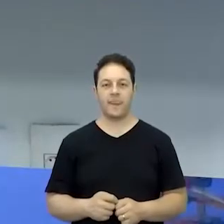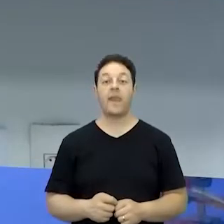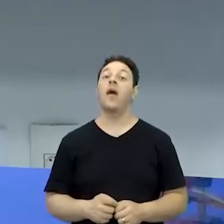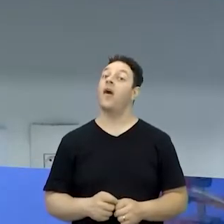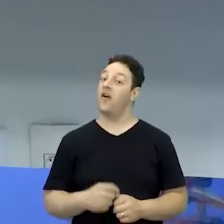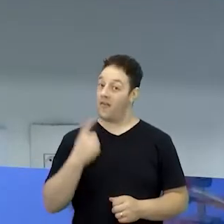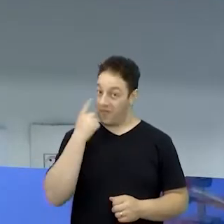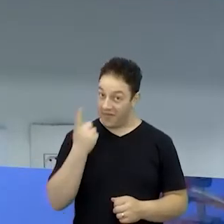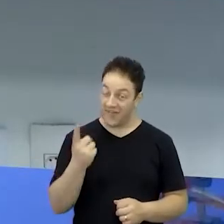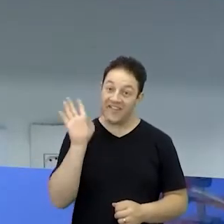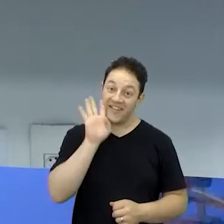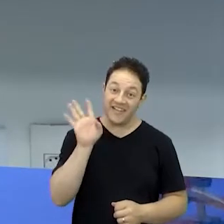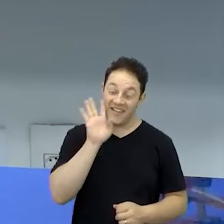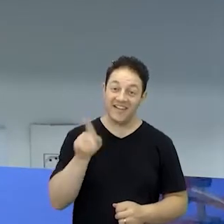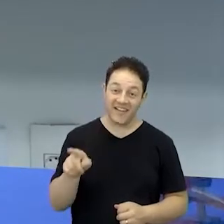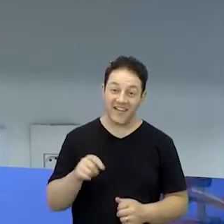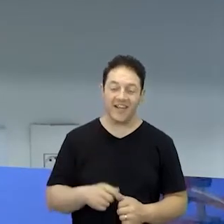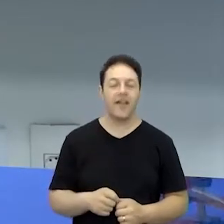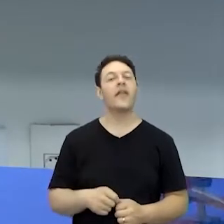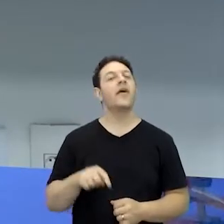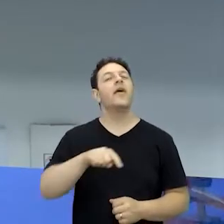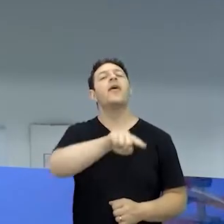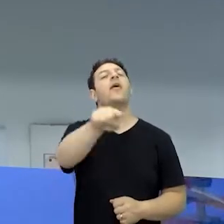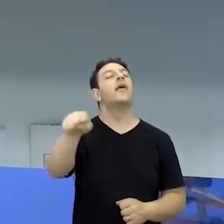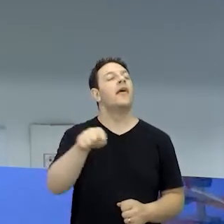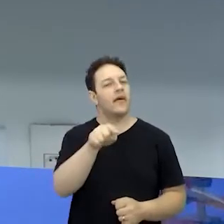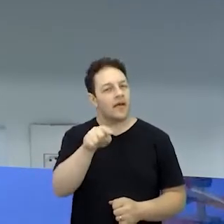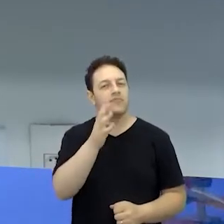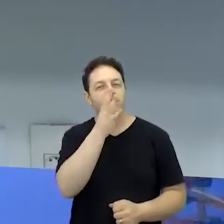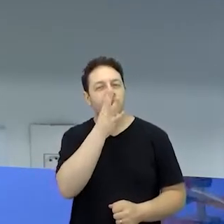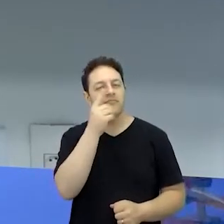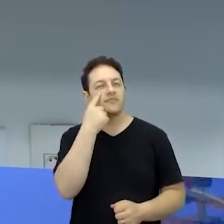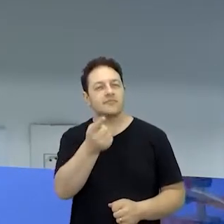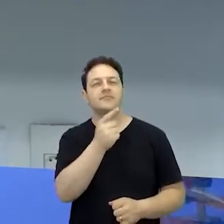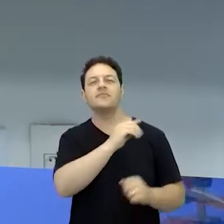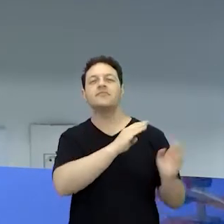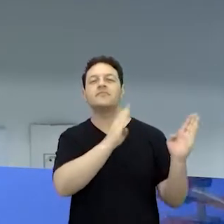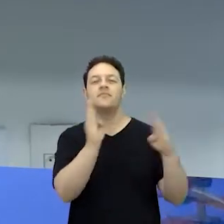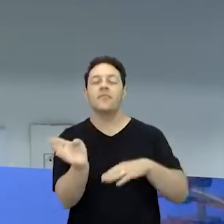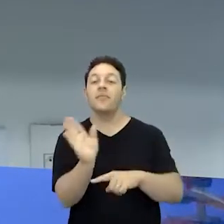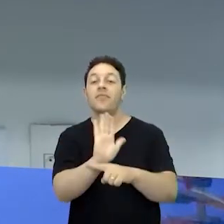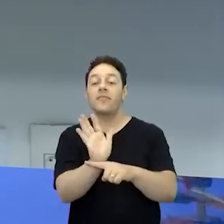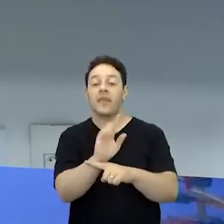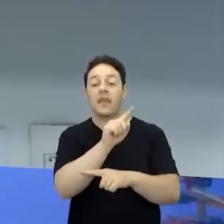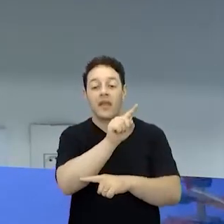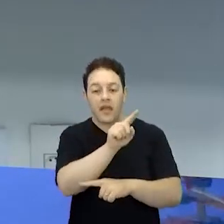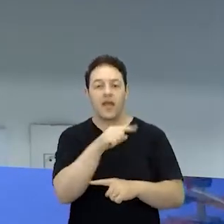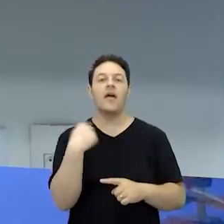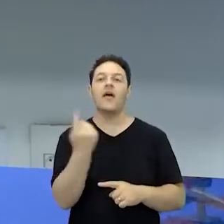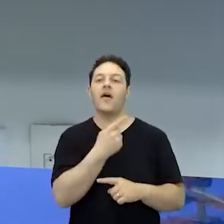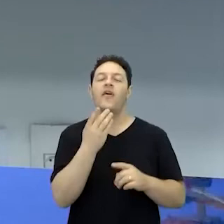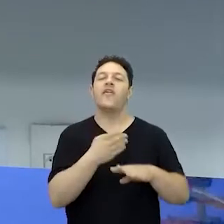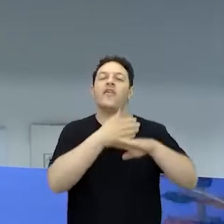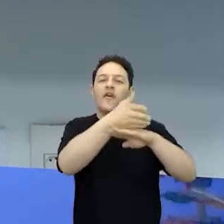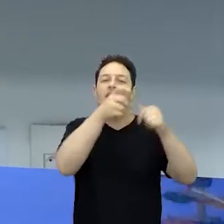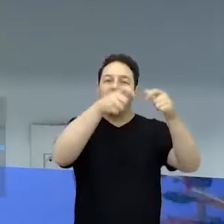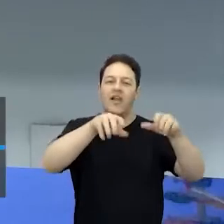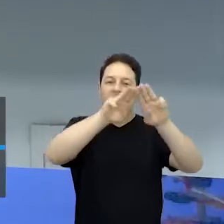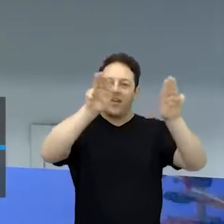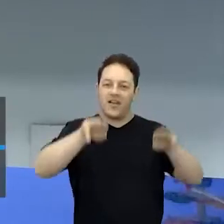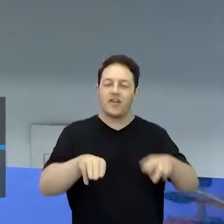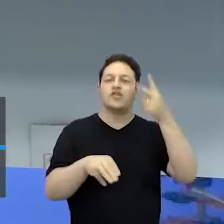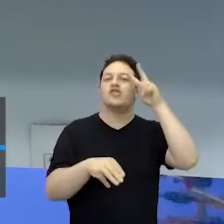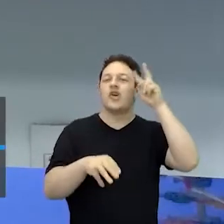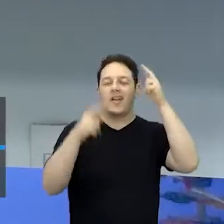e olha só que bacana né então vocês aí acabaram de ver né o nosso vídeo que a gente fez lá no Museu de História